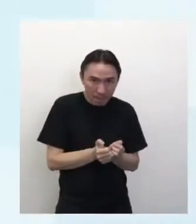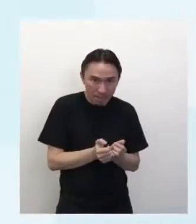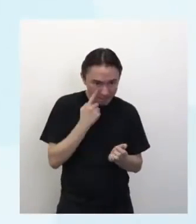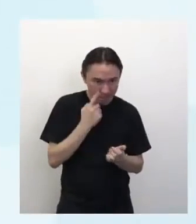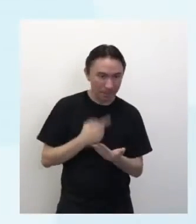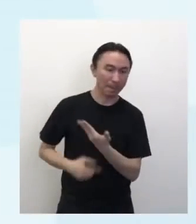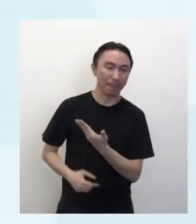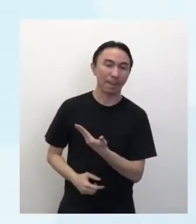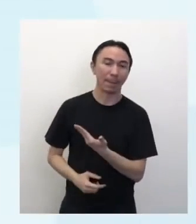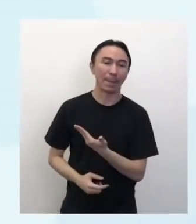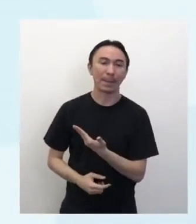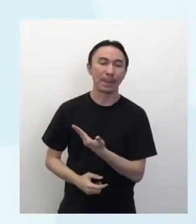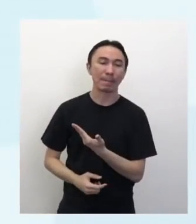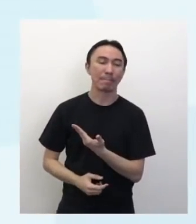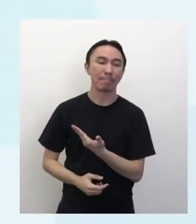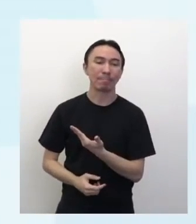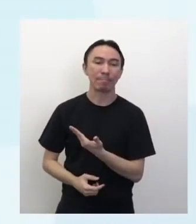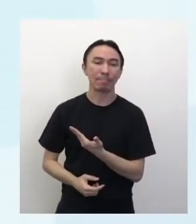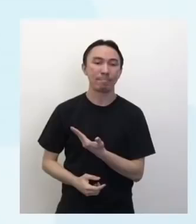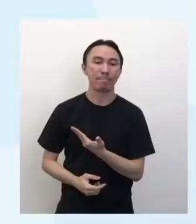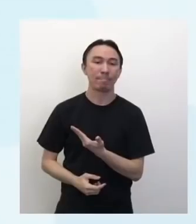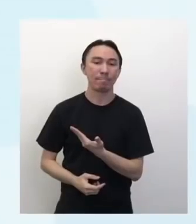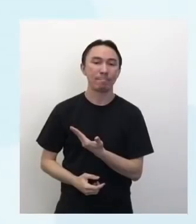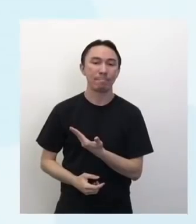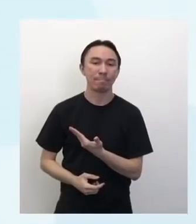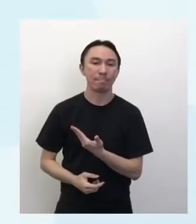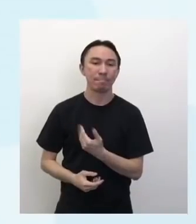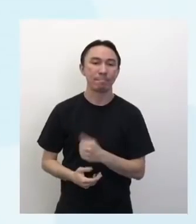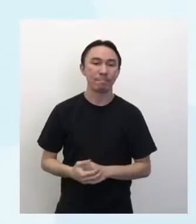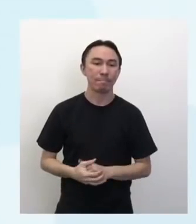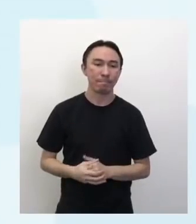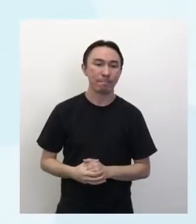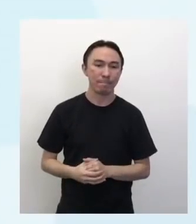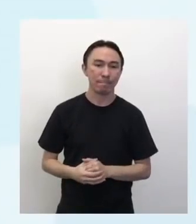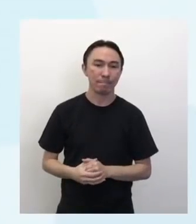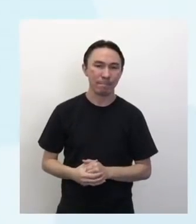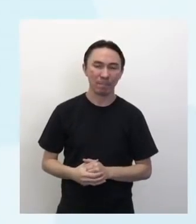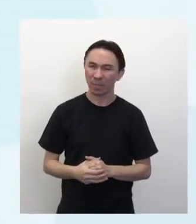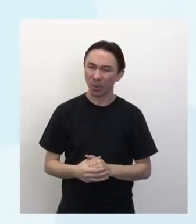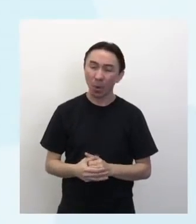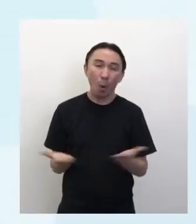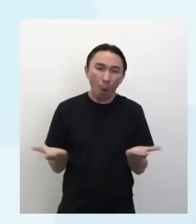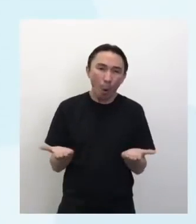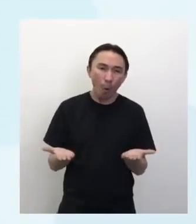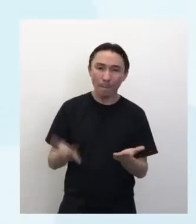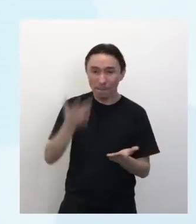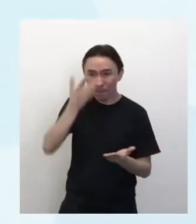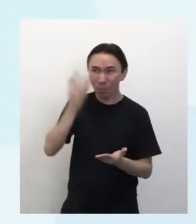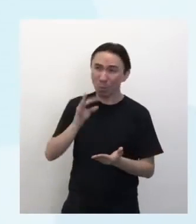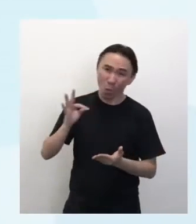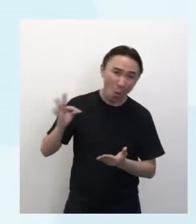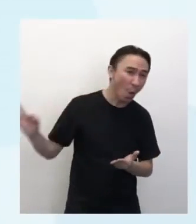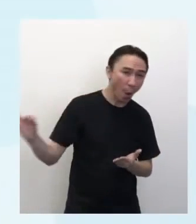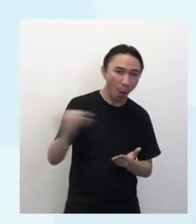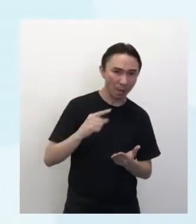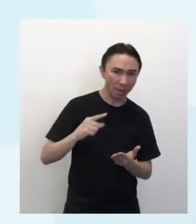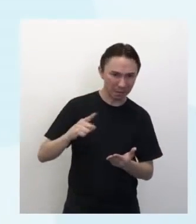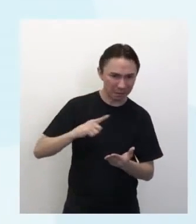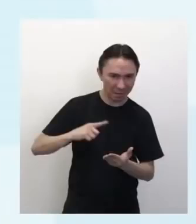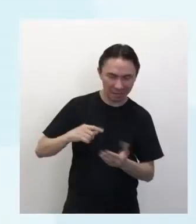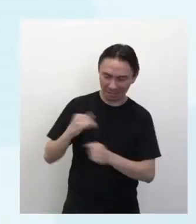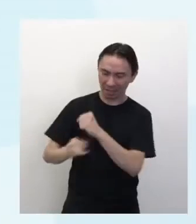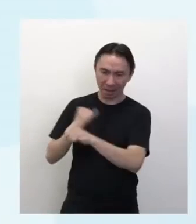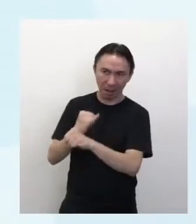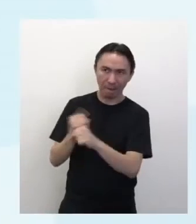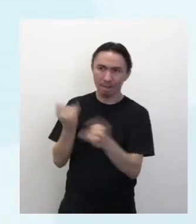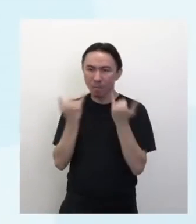tela. É possível afirmar que todas as pessoas têm o mesmo acesso à informação e à